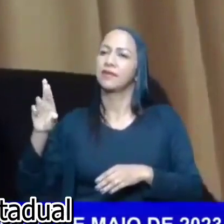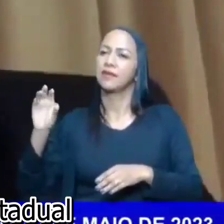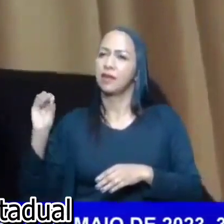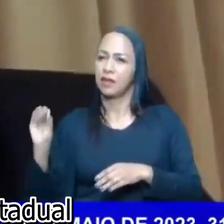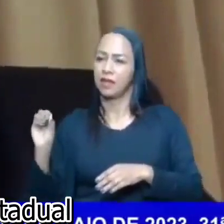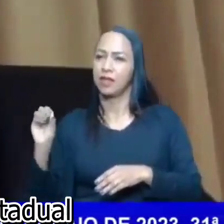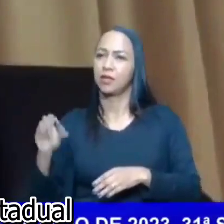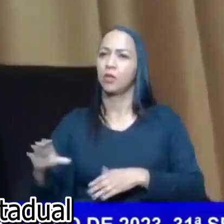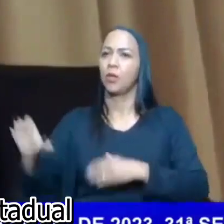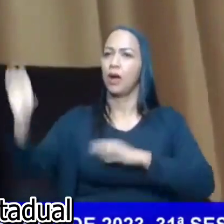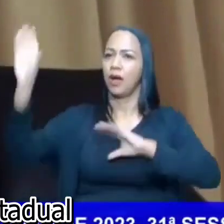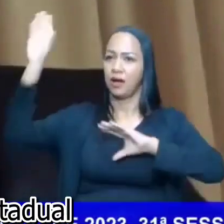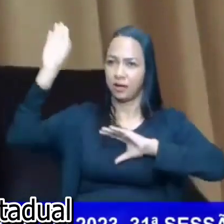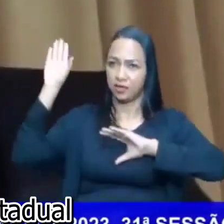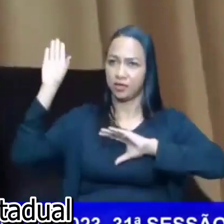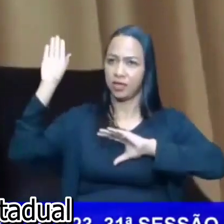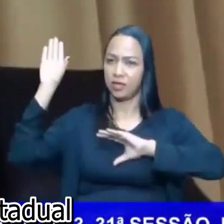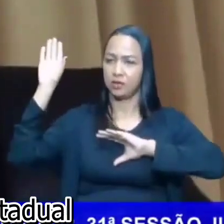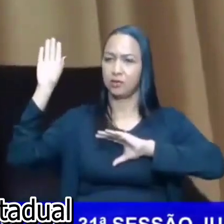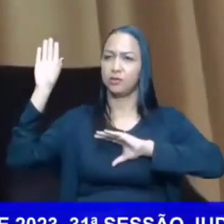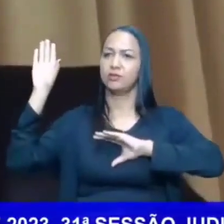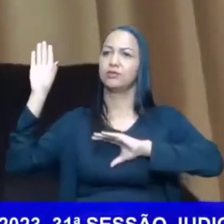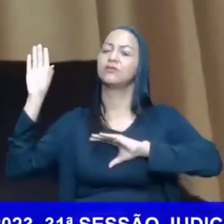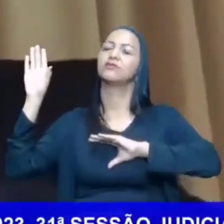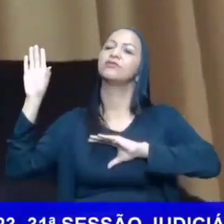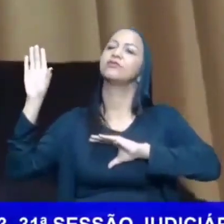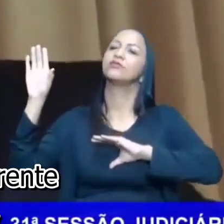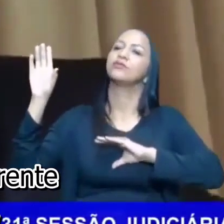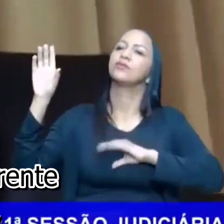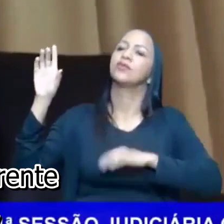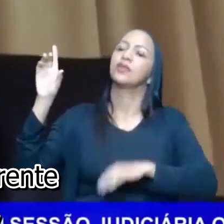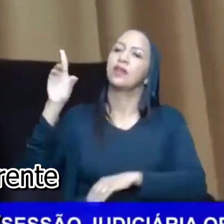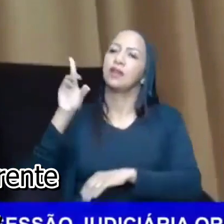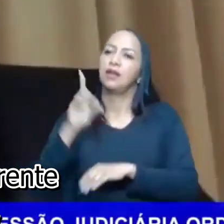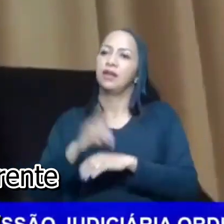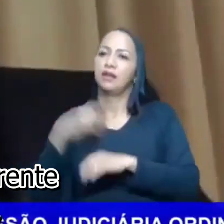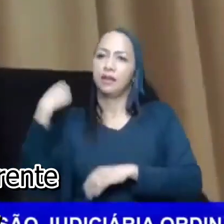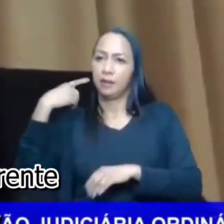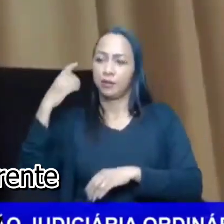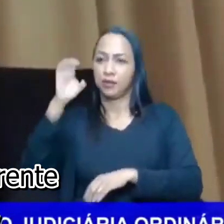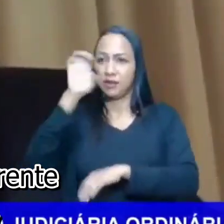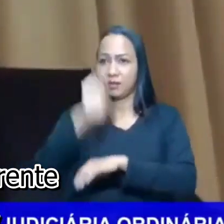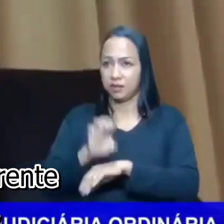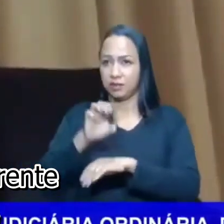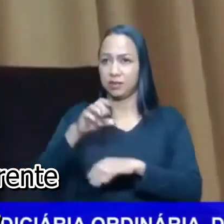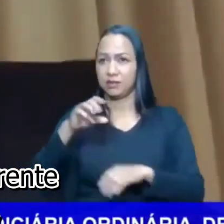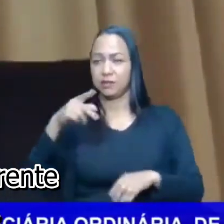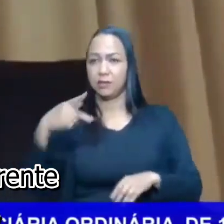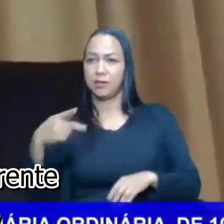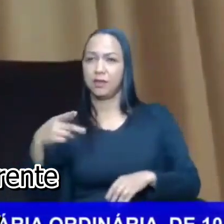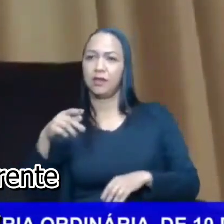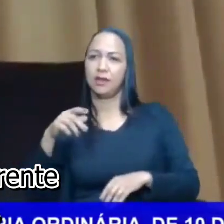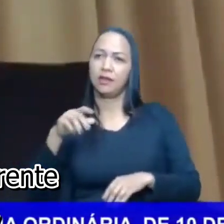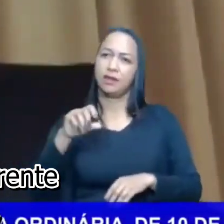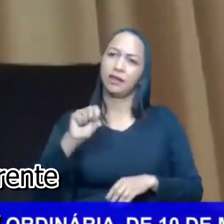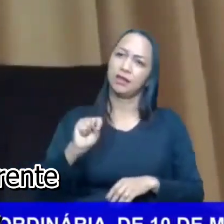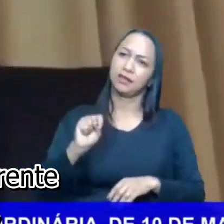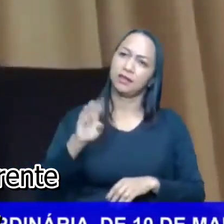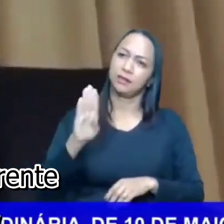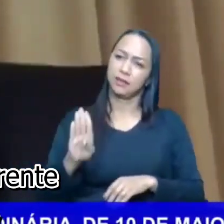candidato ao cargo de deputado estadual pelo Partido Social Democrático PSD, referente às eleições